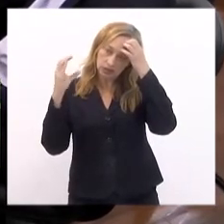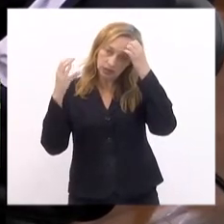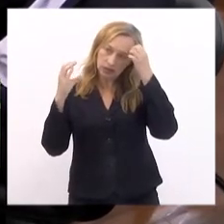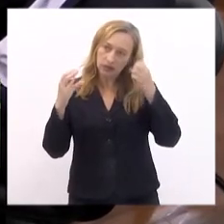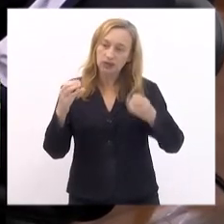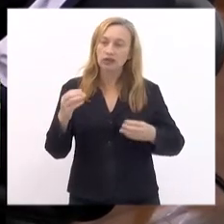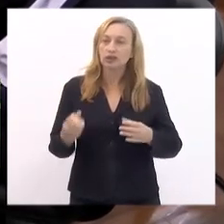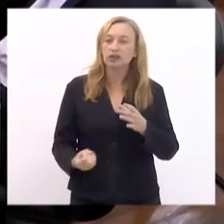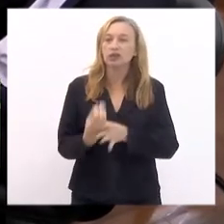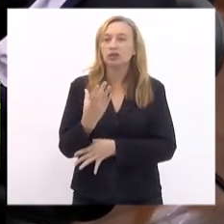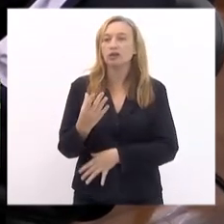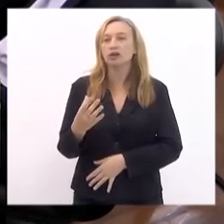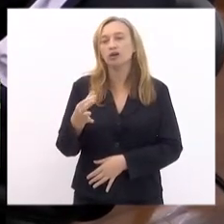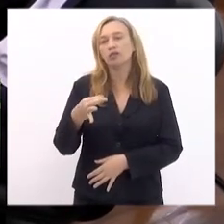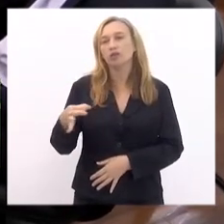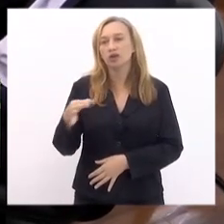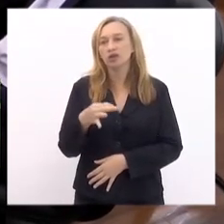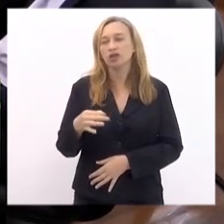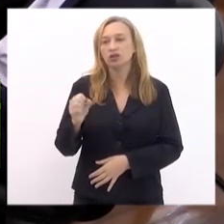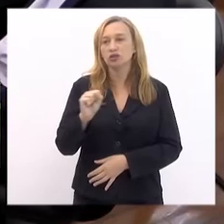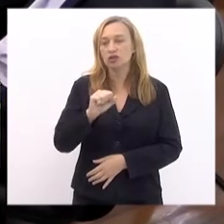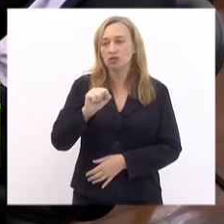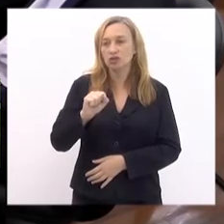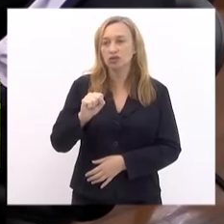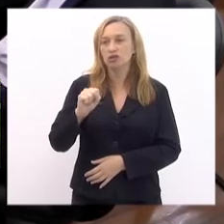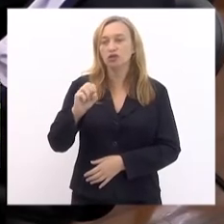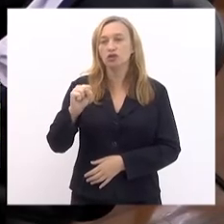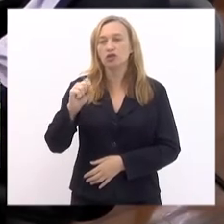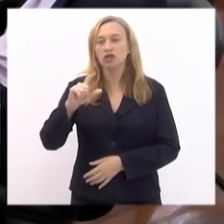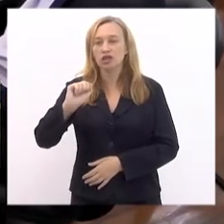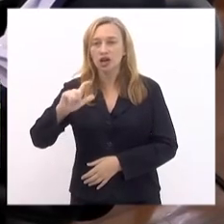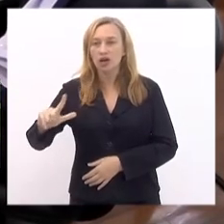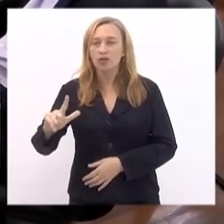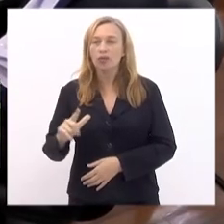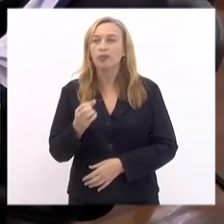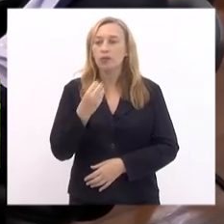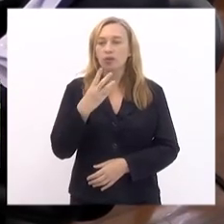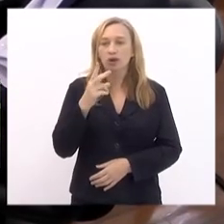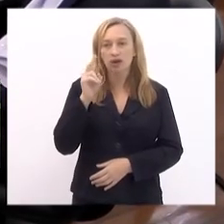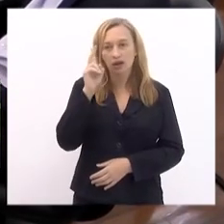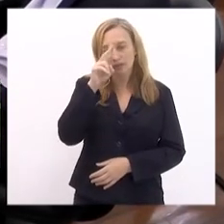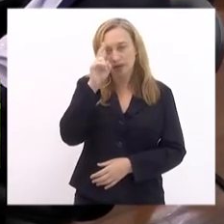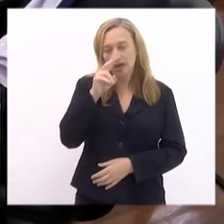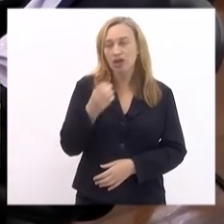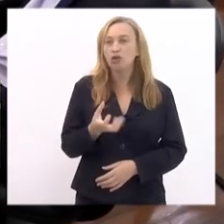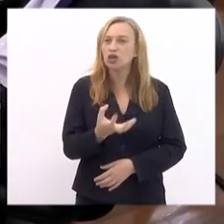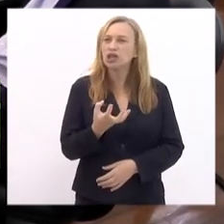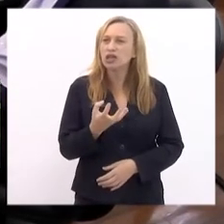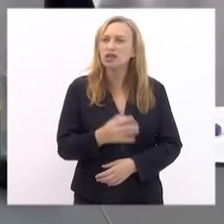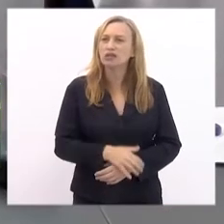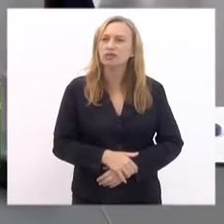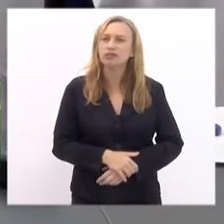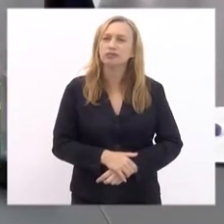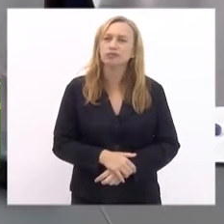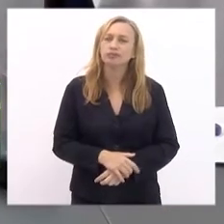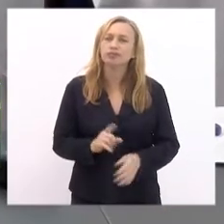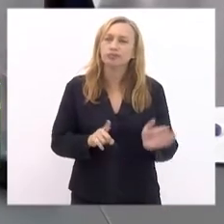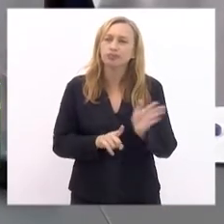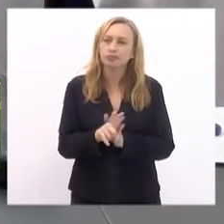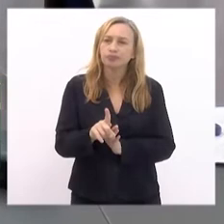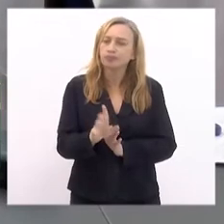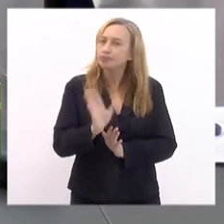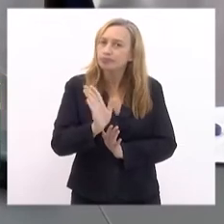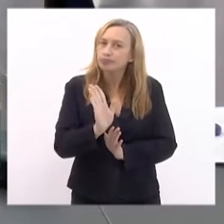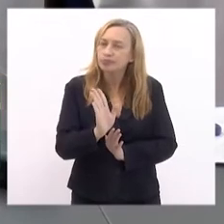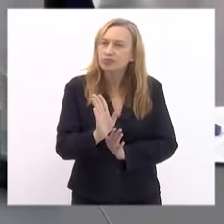lançou a moeda social Prevê, enfim, é uma boa lembrança. Bom, eu queria perguntar... Não,